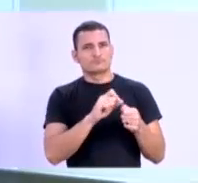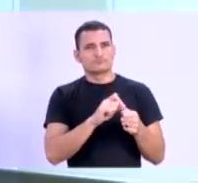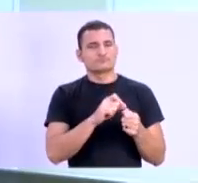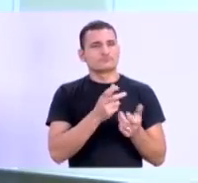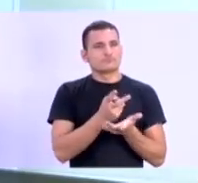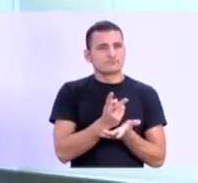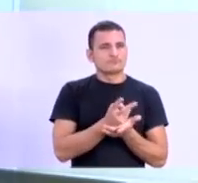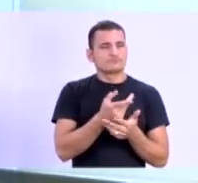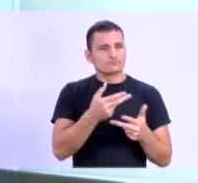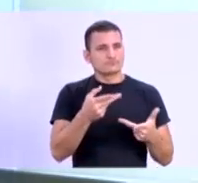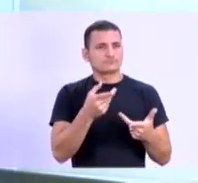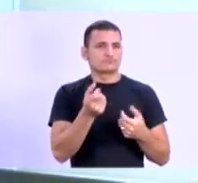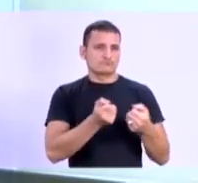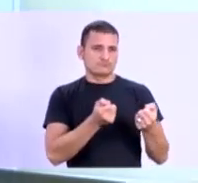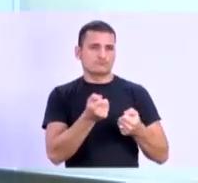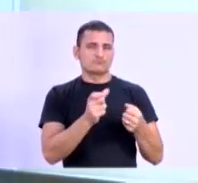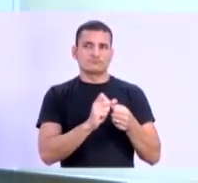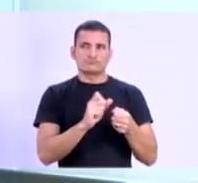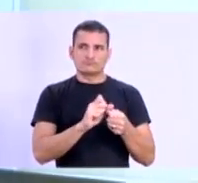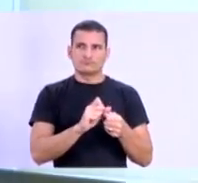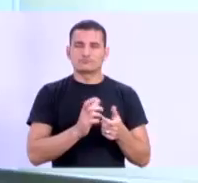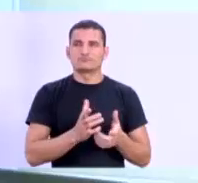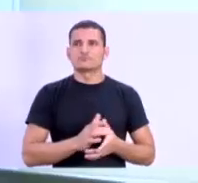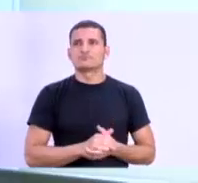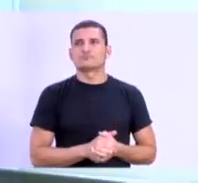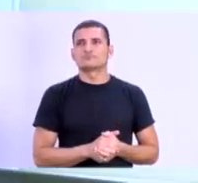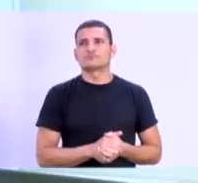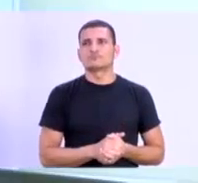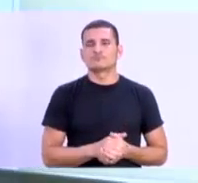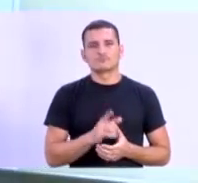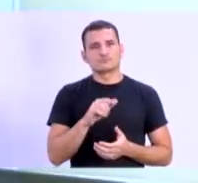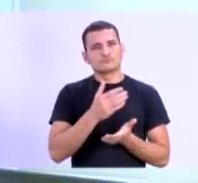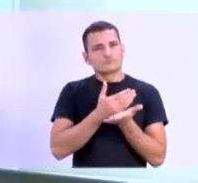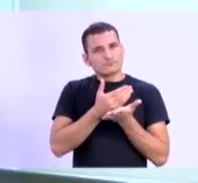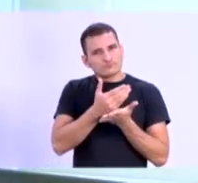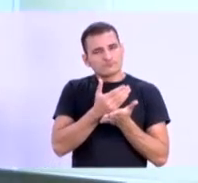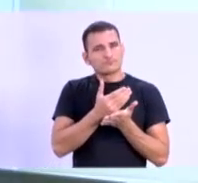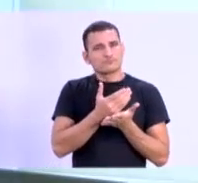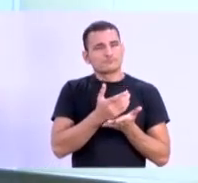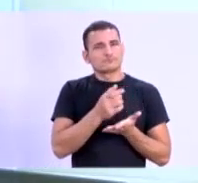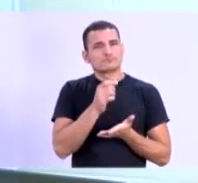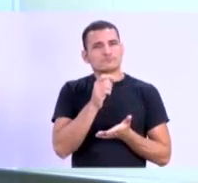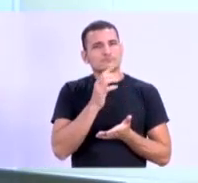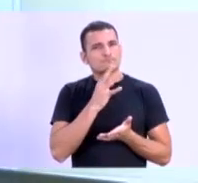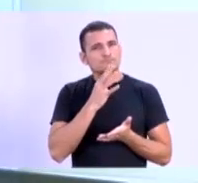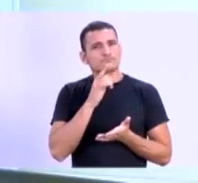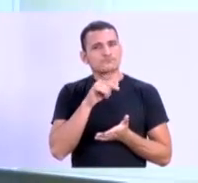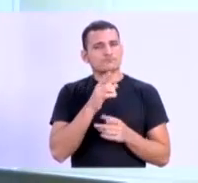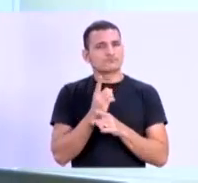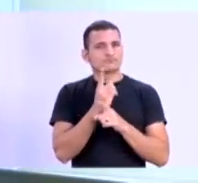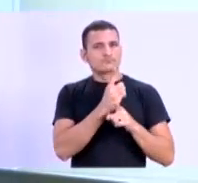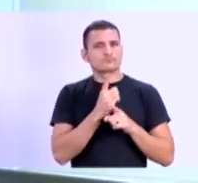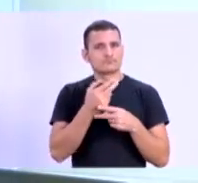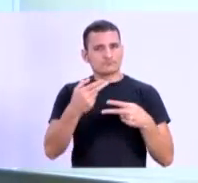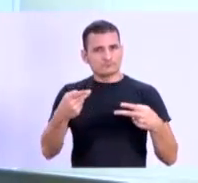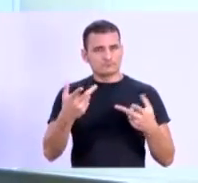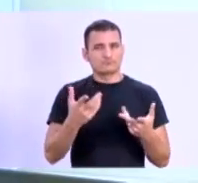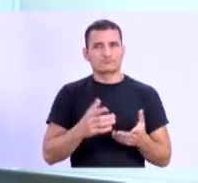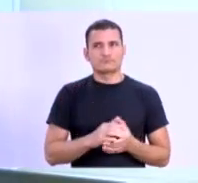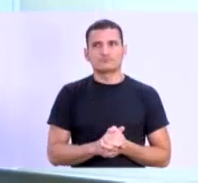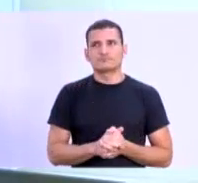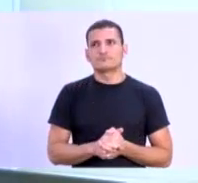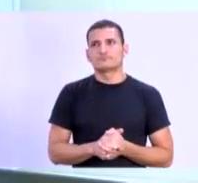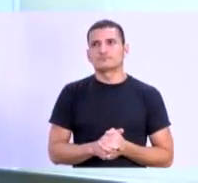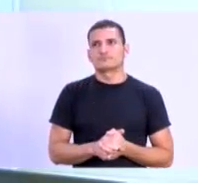que um carro deveria fazer, né? Então essas pré-classificações me permitem identificar os objetos na nossa volta. No nosso caso agora a gente